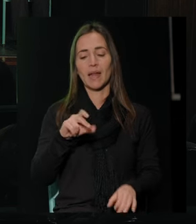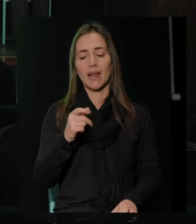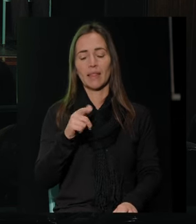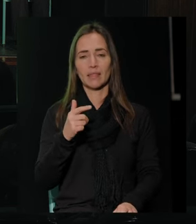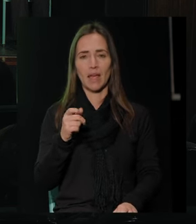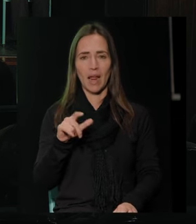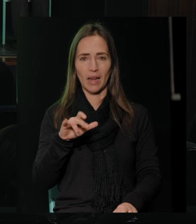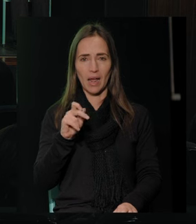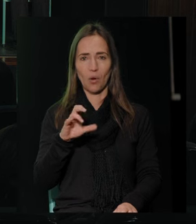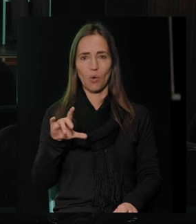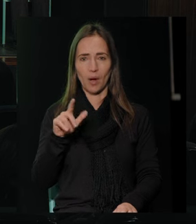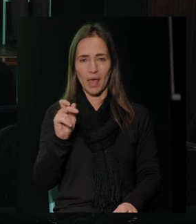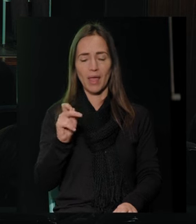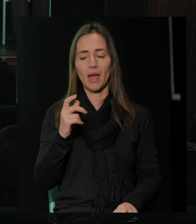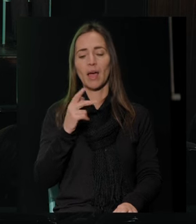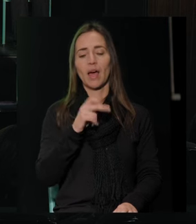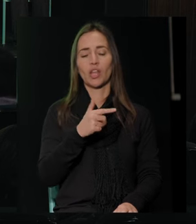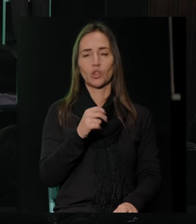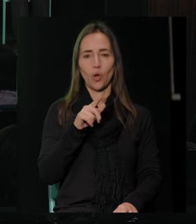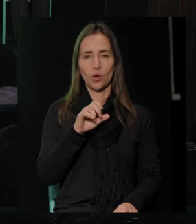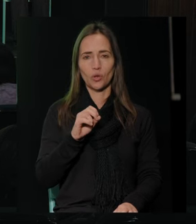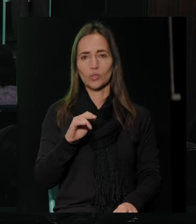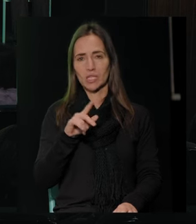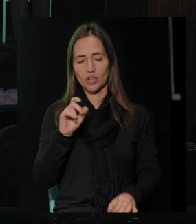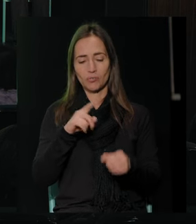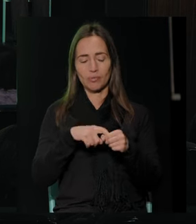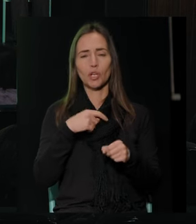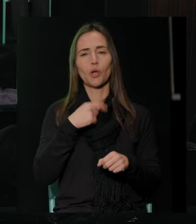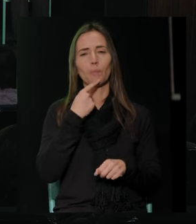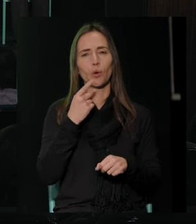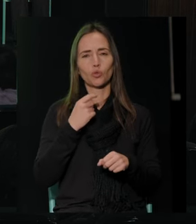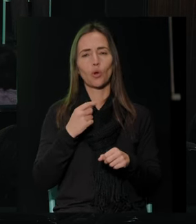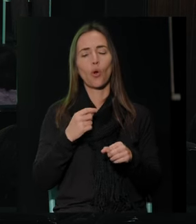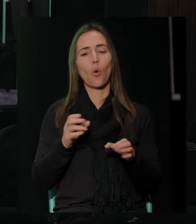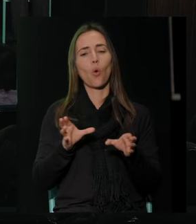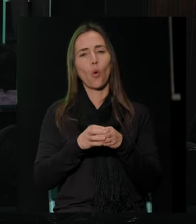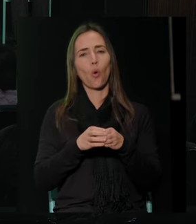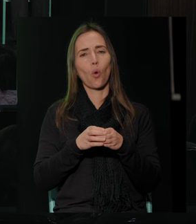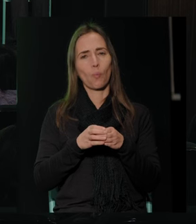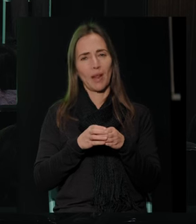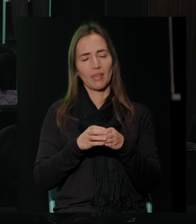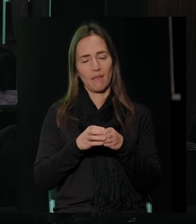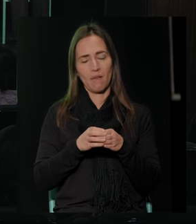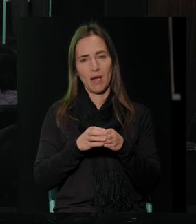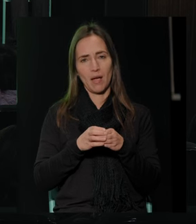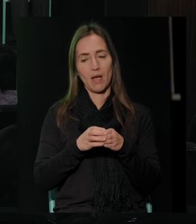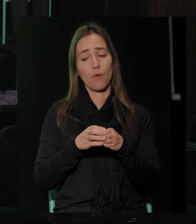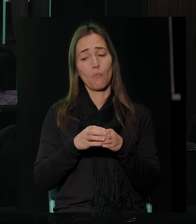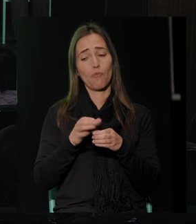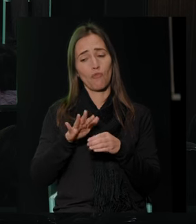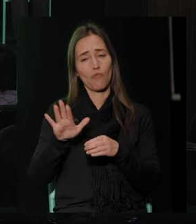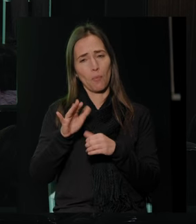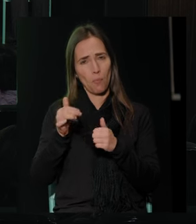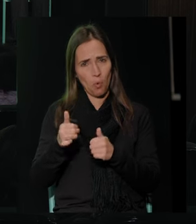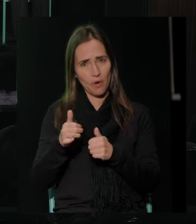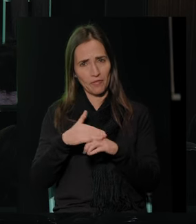e eu pergunto se as cooperativas são uma boa forma de fazermos fraternidade E porquê é que não conseguimos fazer mais cooperativas hoje